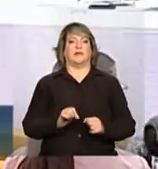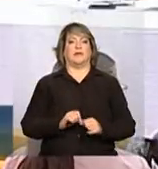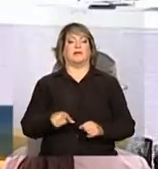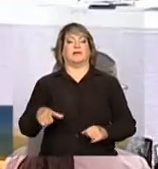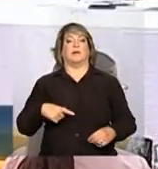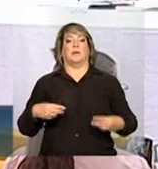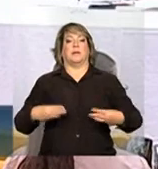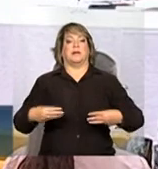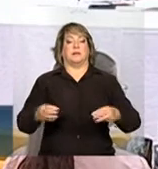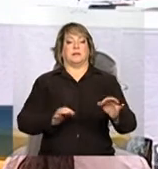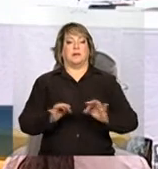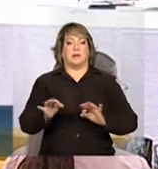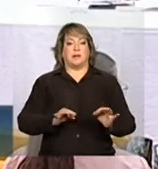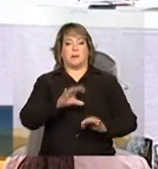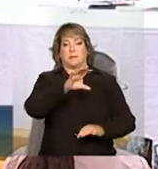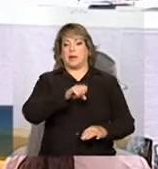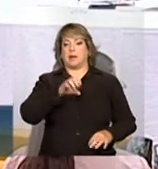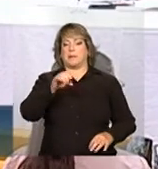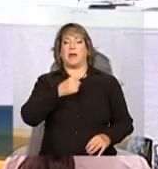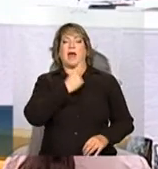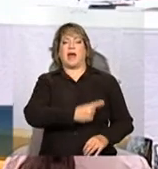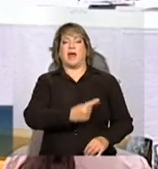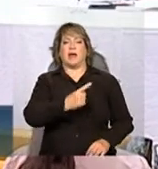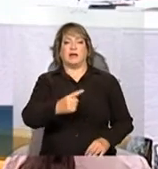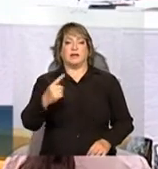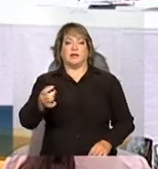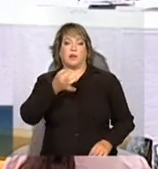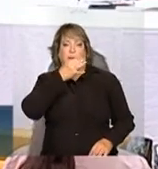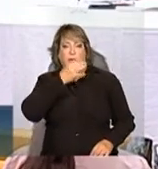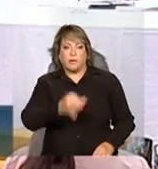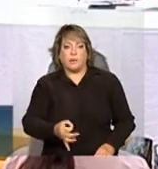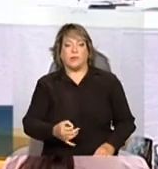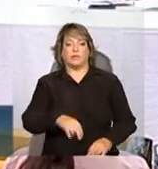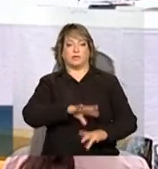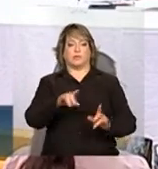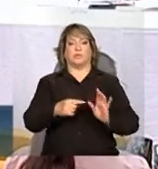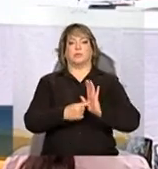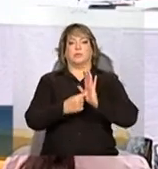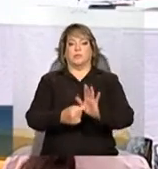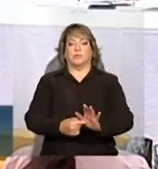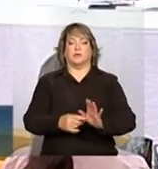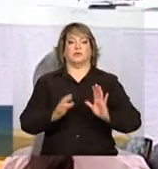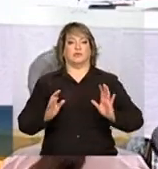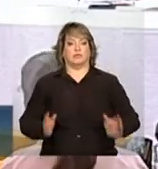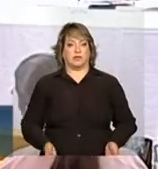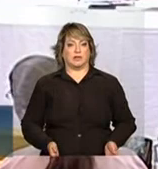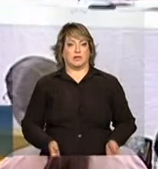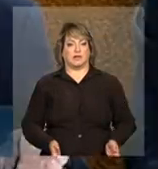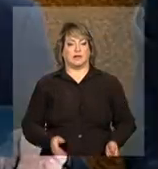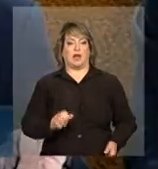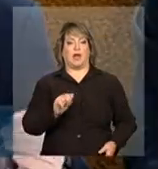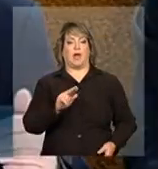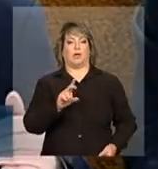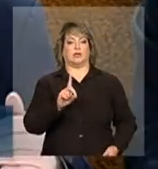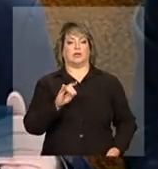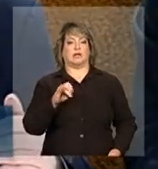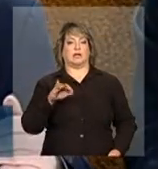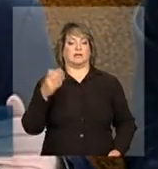do Planejamento, de pegar cada uma das propostas que foram apresentadas na audiência de